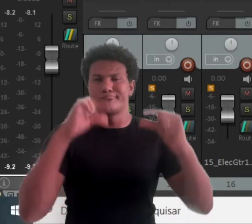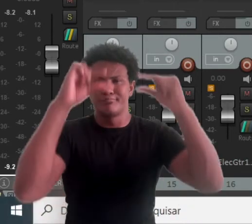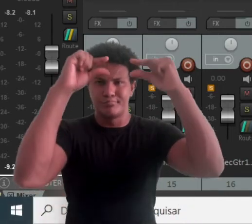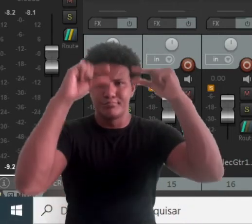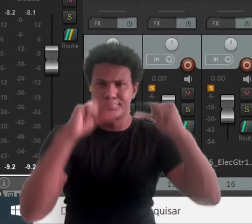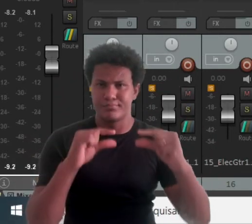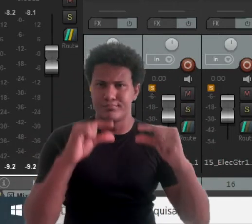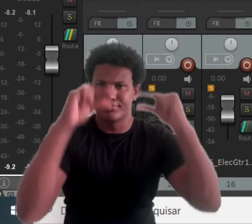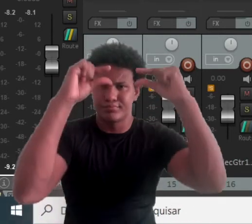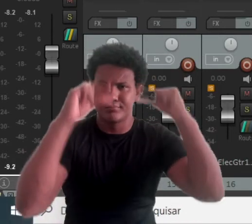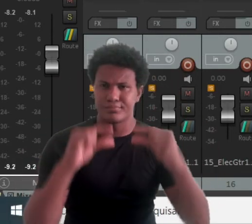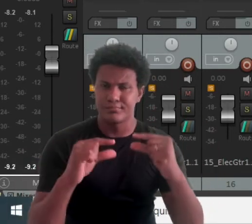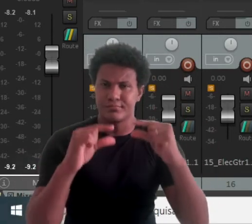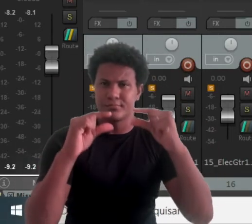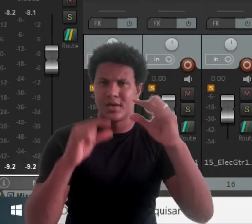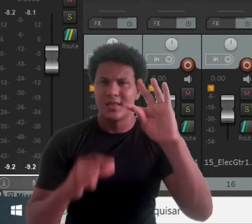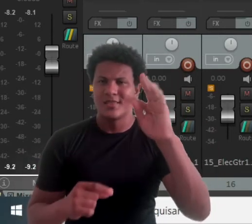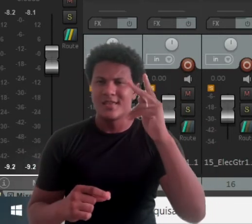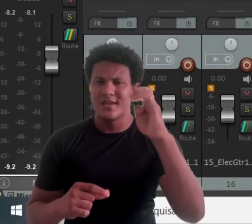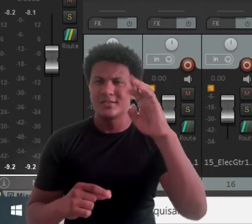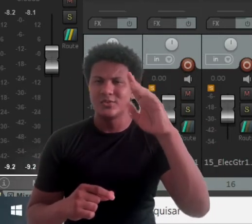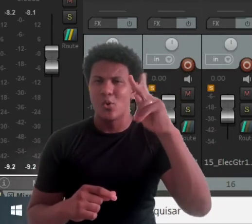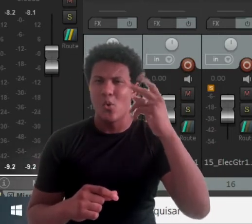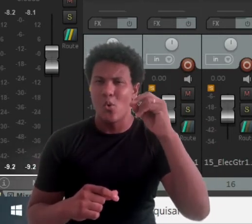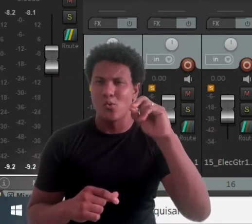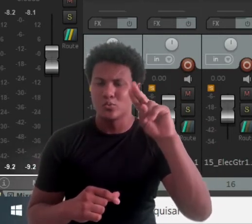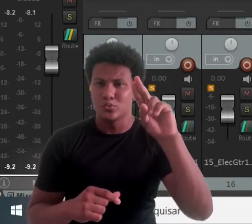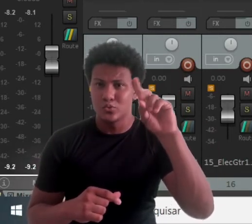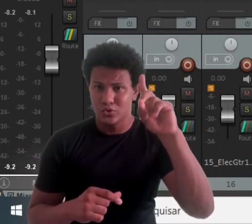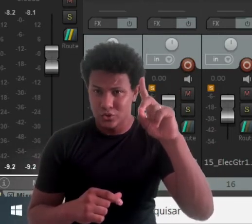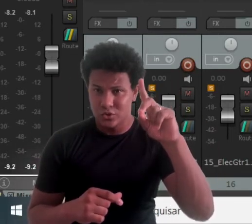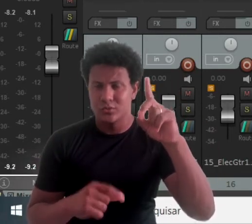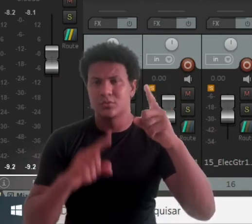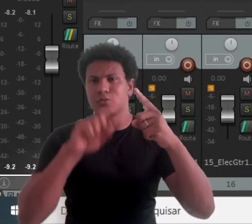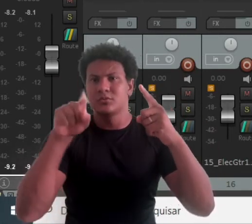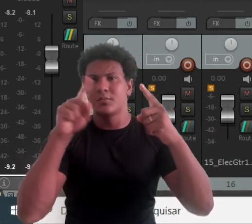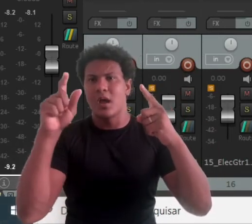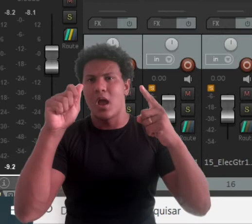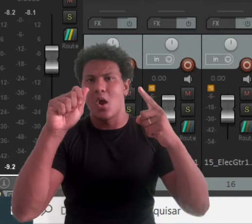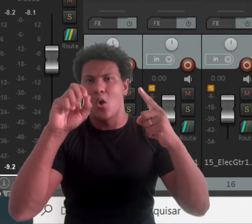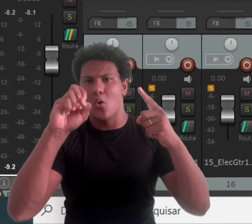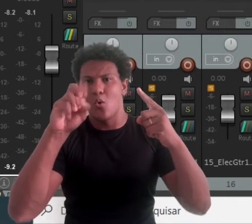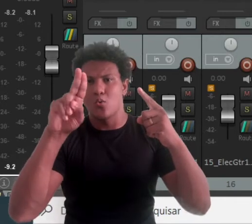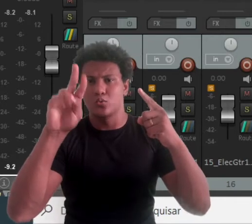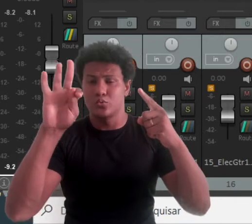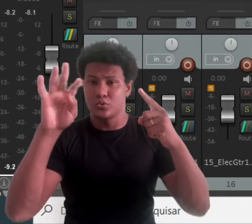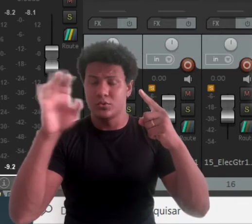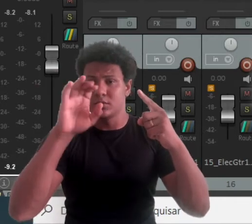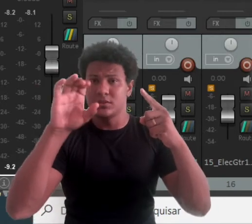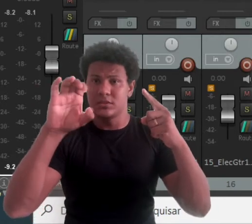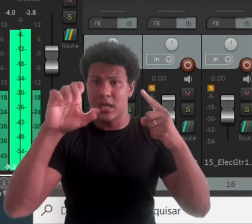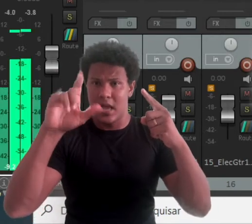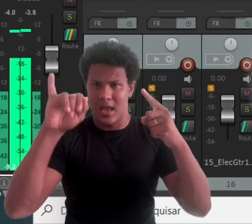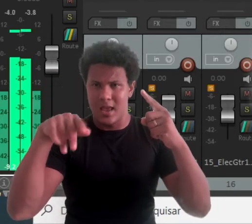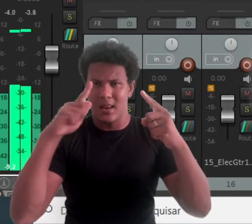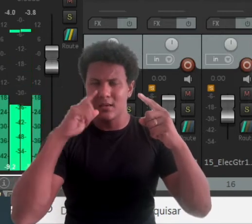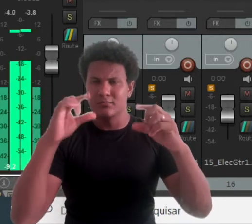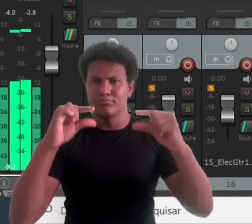sem alterar o volume, trabalhando com o threshold e o outselling. E vou deixar o release no automático e vocês vão ver, olha só.